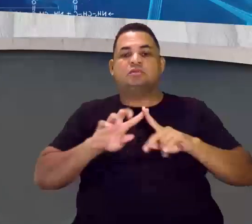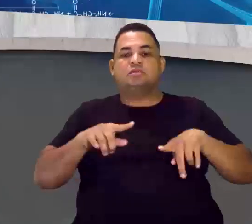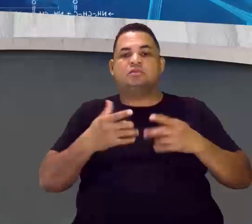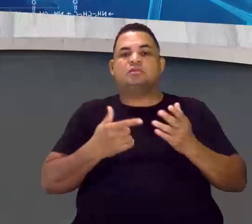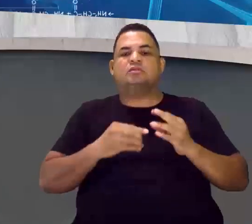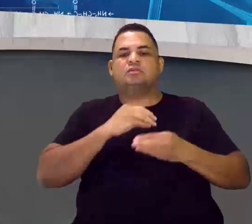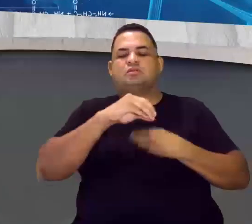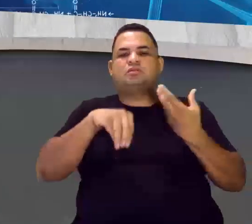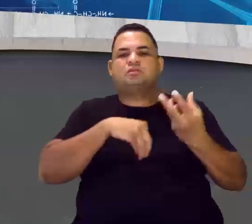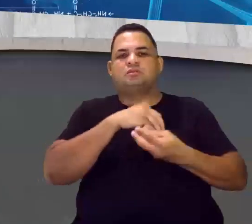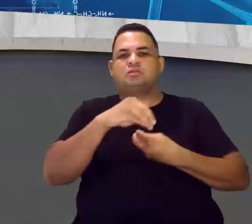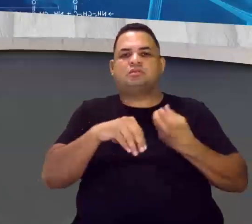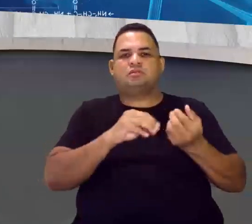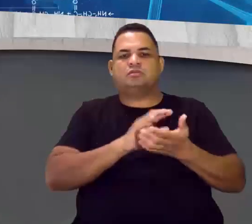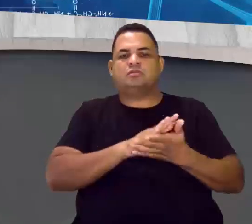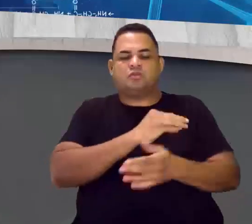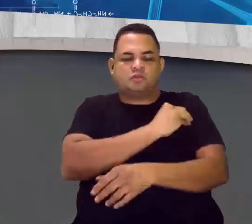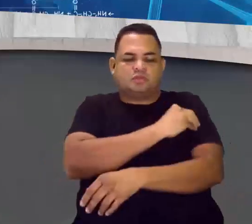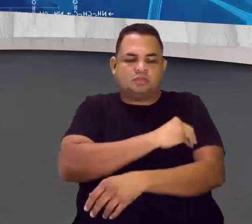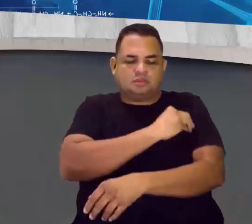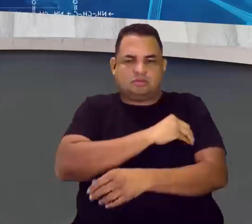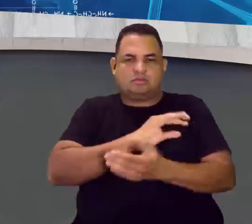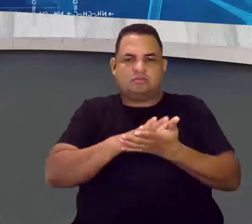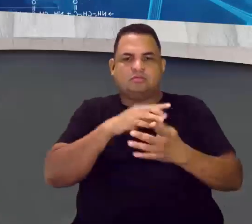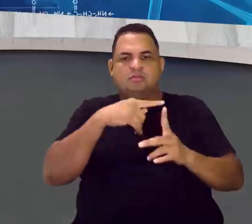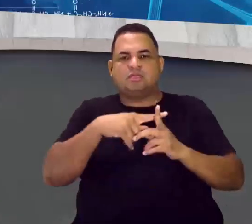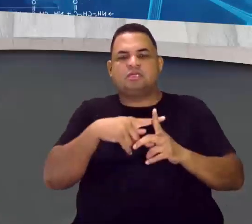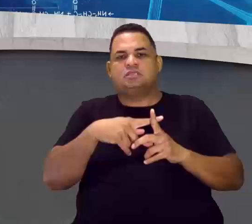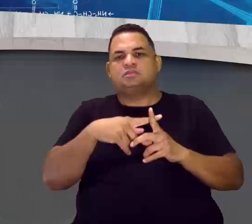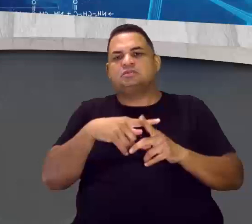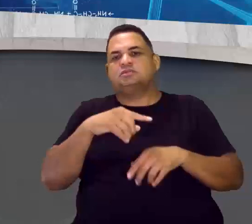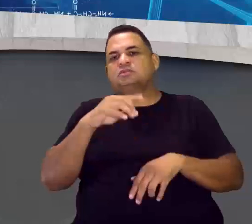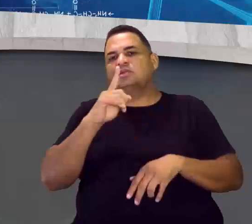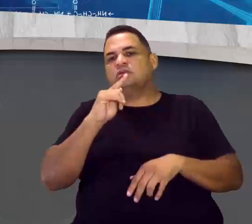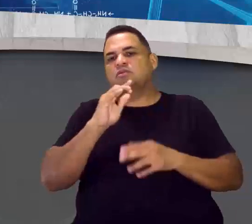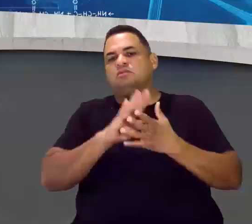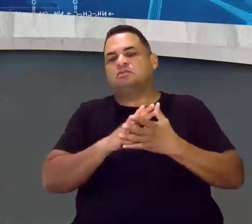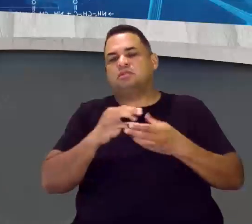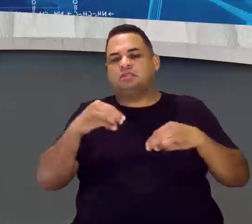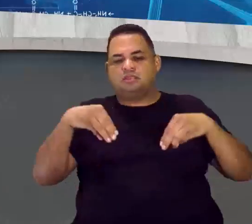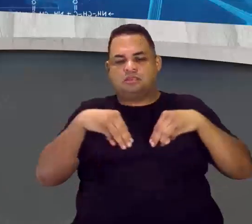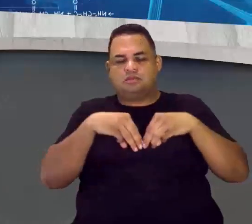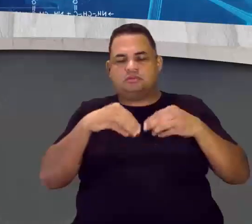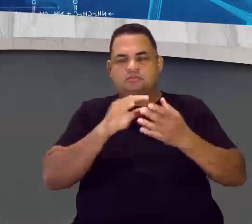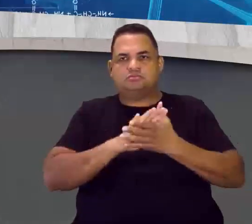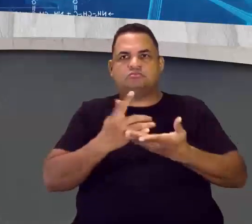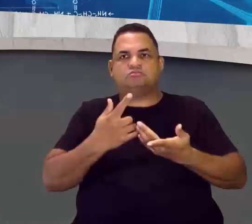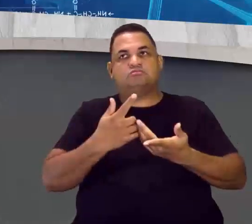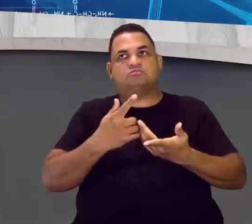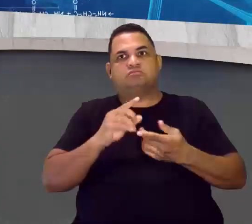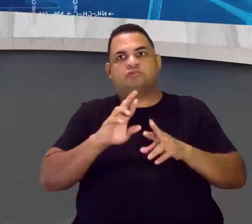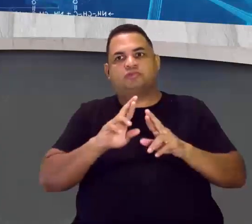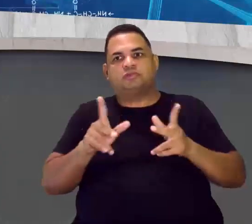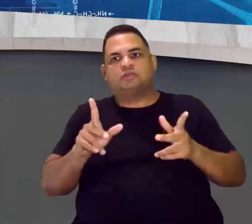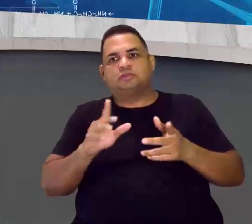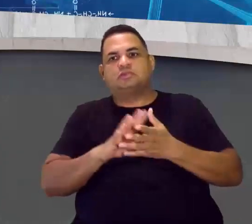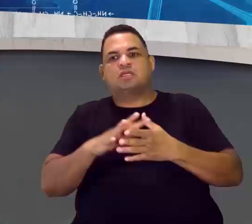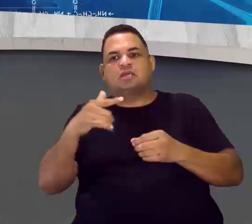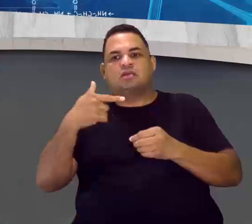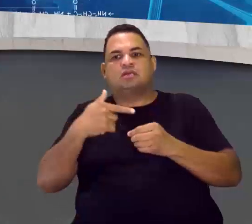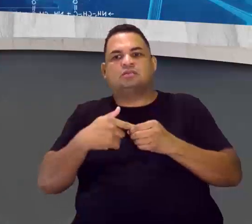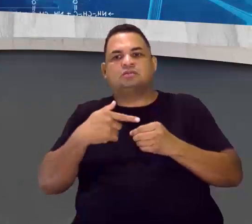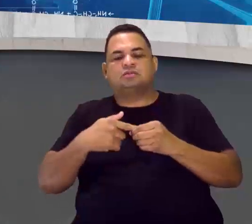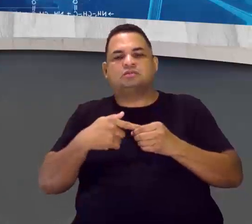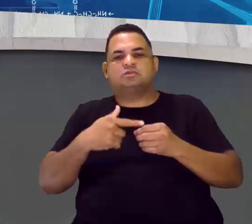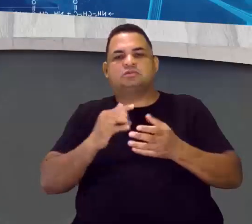eu misturo o álcool com a água, ele tem maior atração do que o álcool com a gasolina. Por isso que a